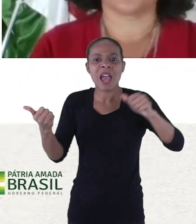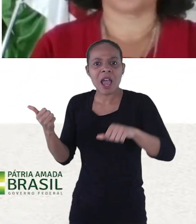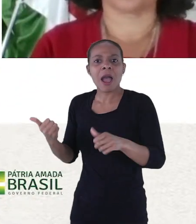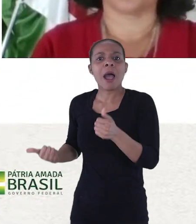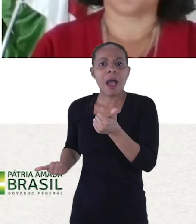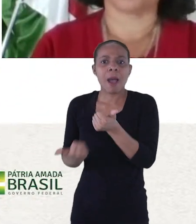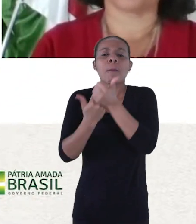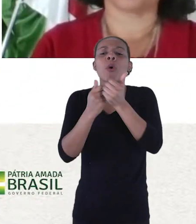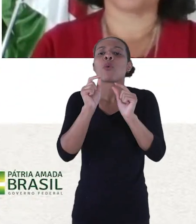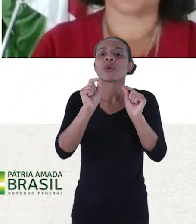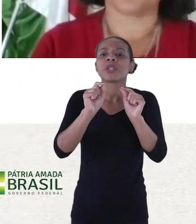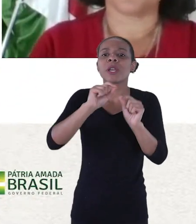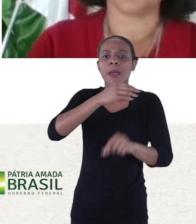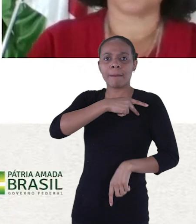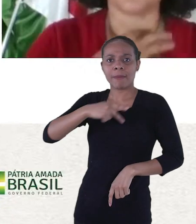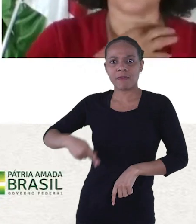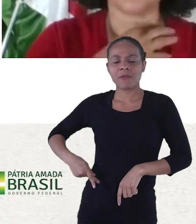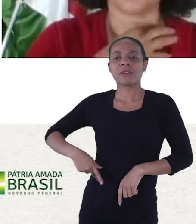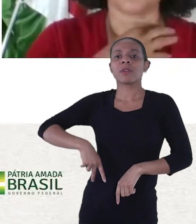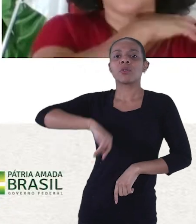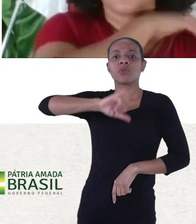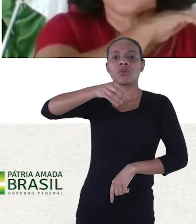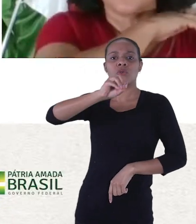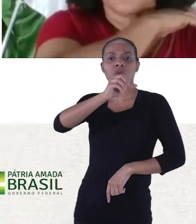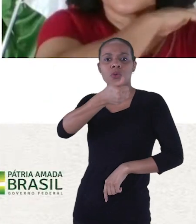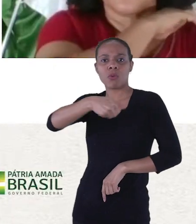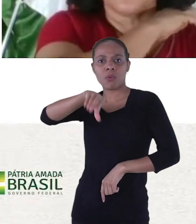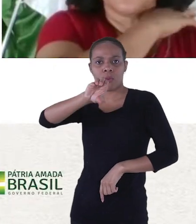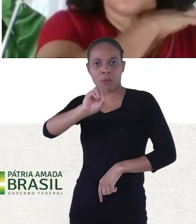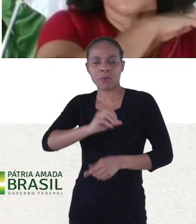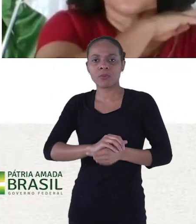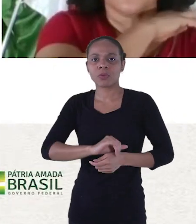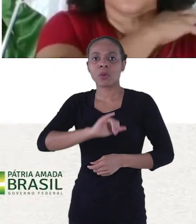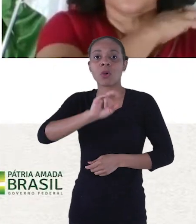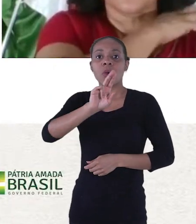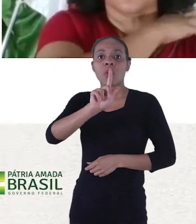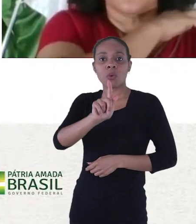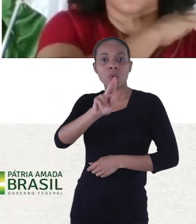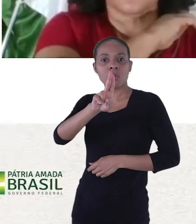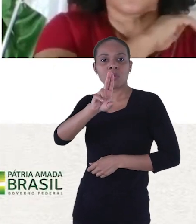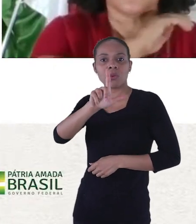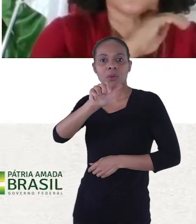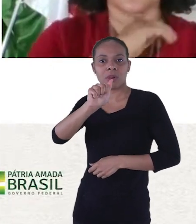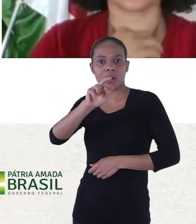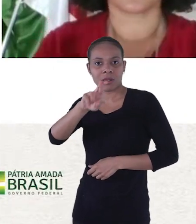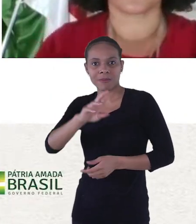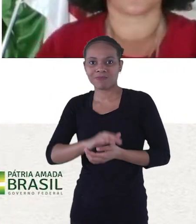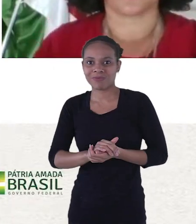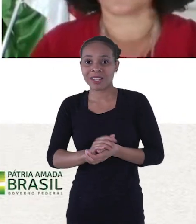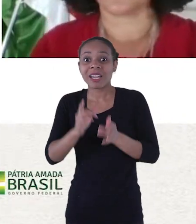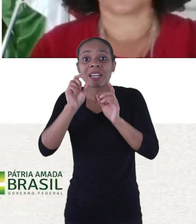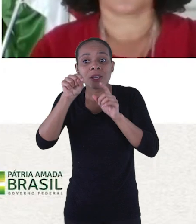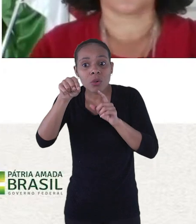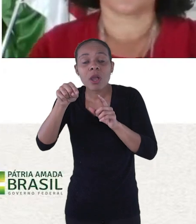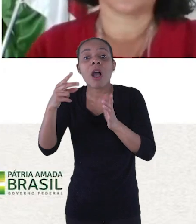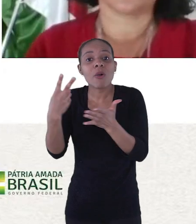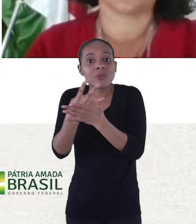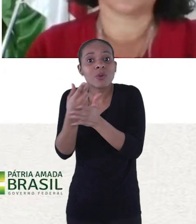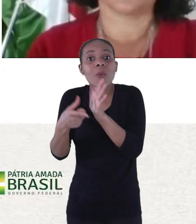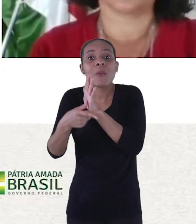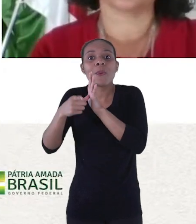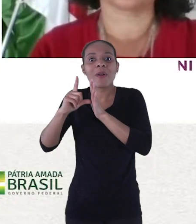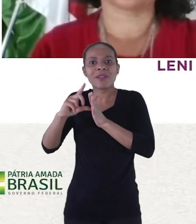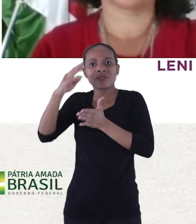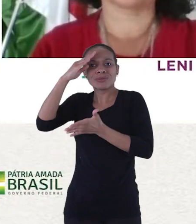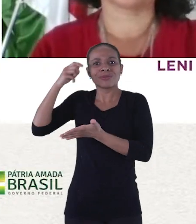aí ela dizia que as reformas de base do João Goulart era a nova abolição do Brasil. Isso na véspera. E aí você tem o